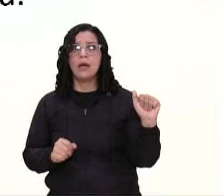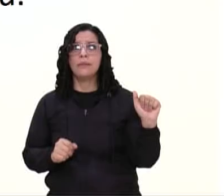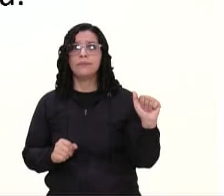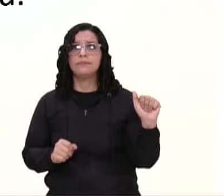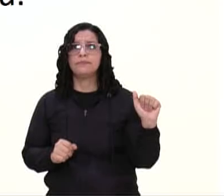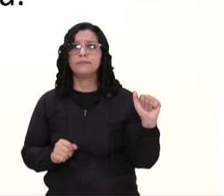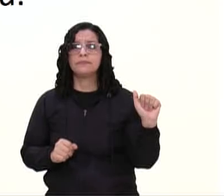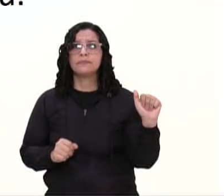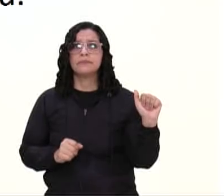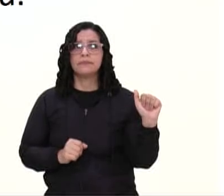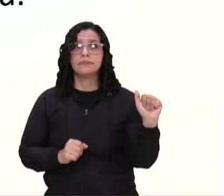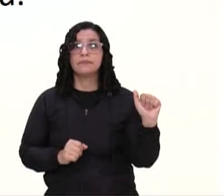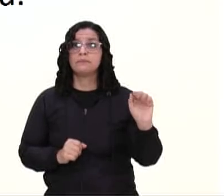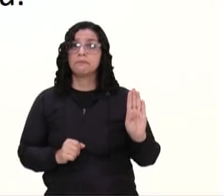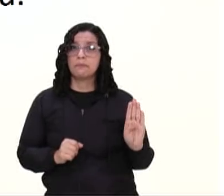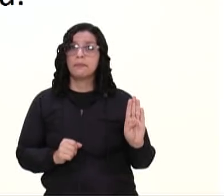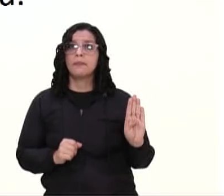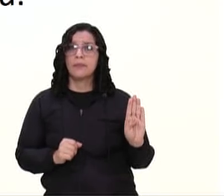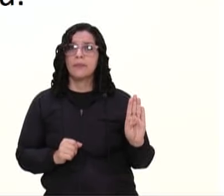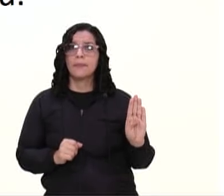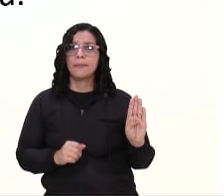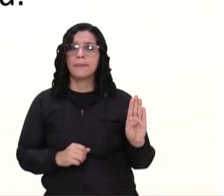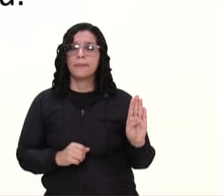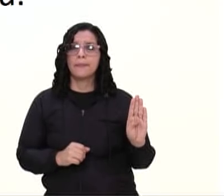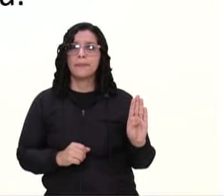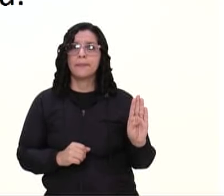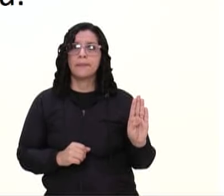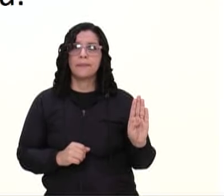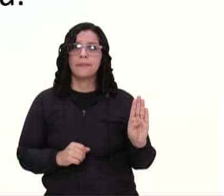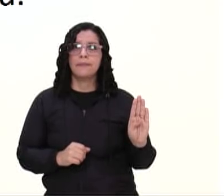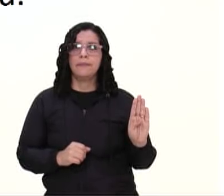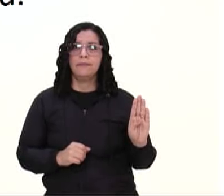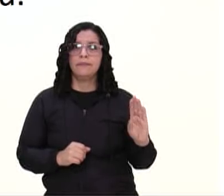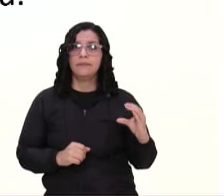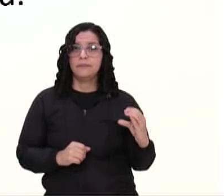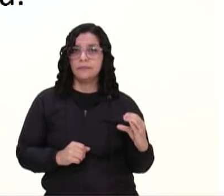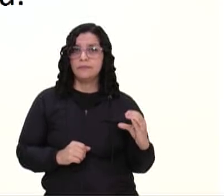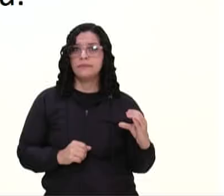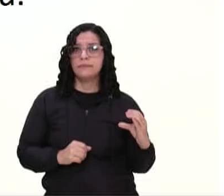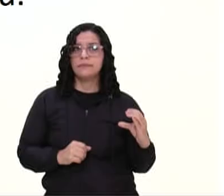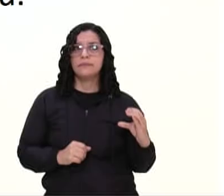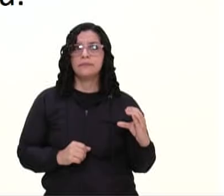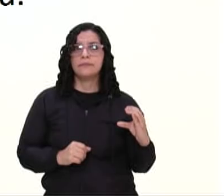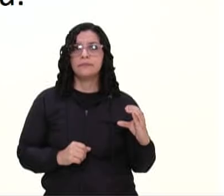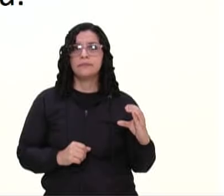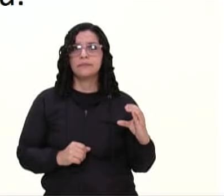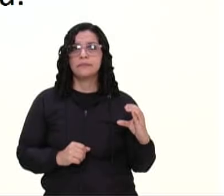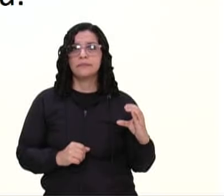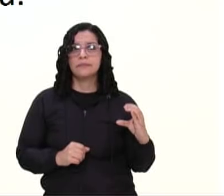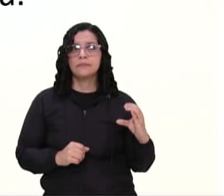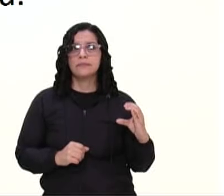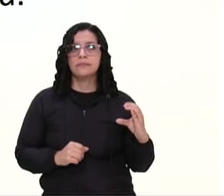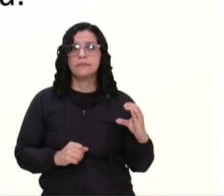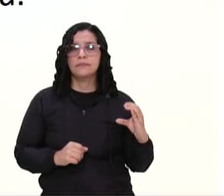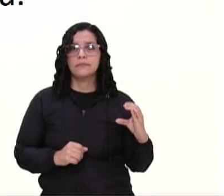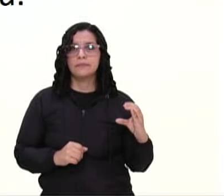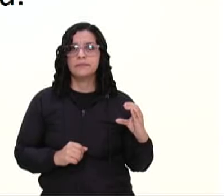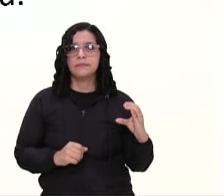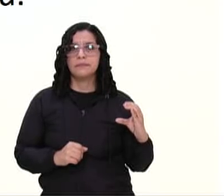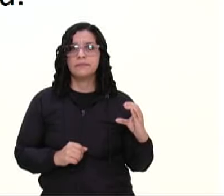Liberalismo, democracia e industrialismo? B. Socialismo, totalitarismo e o controle do Estado?